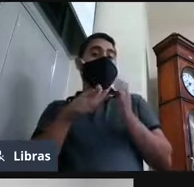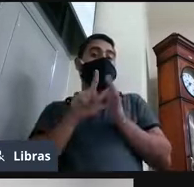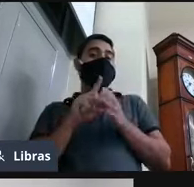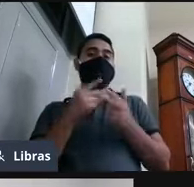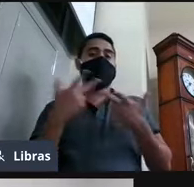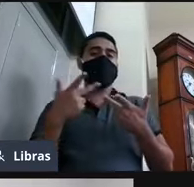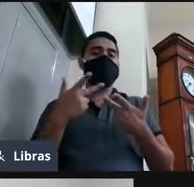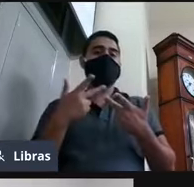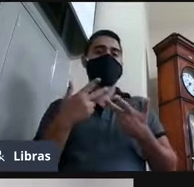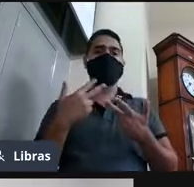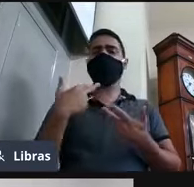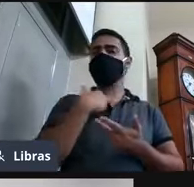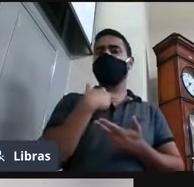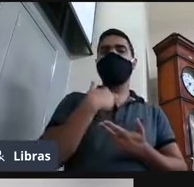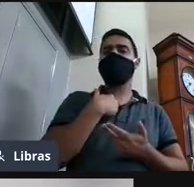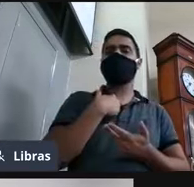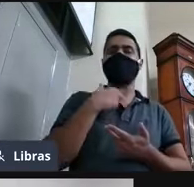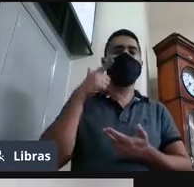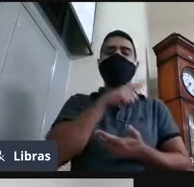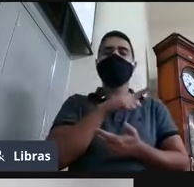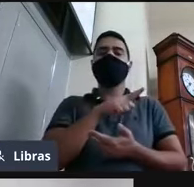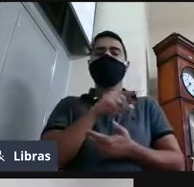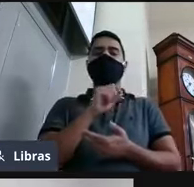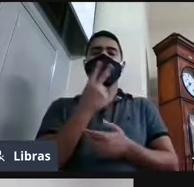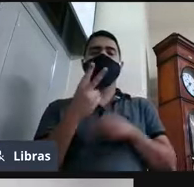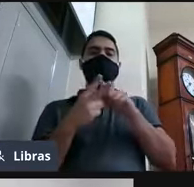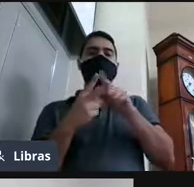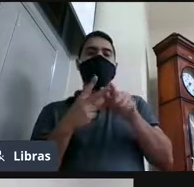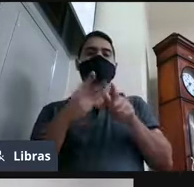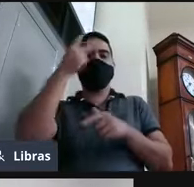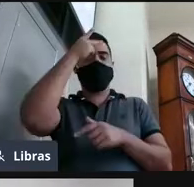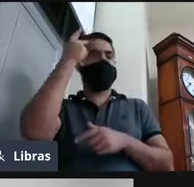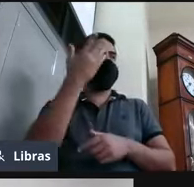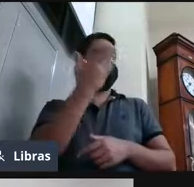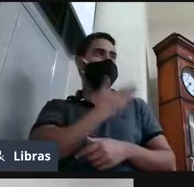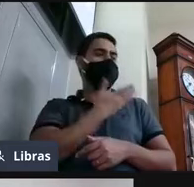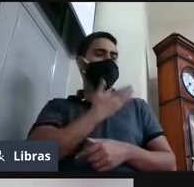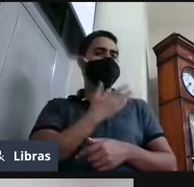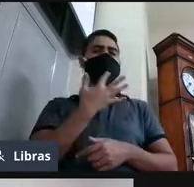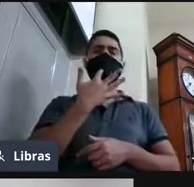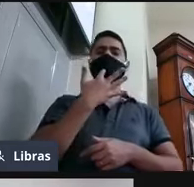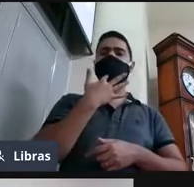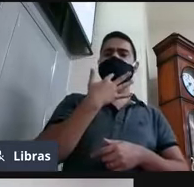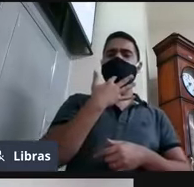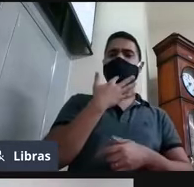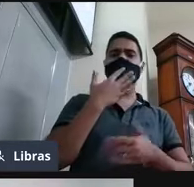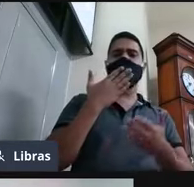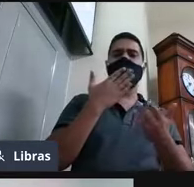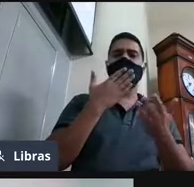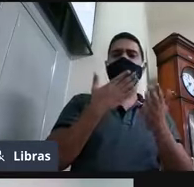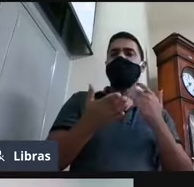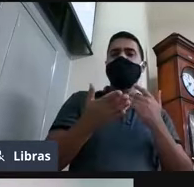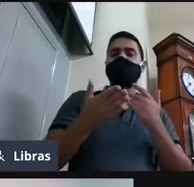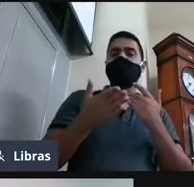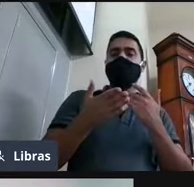coisa que não poderia acontecer, de 2 pessoas, amigas nossas, que a gente conhece, que perderam